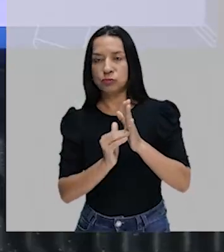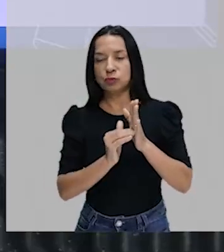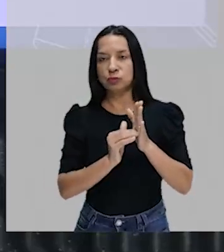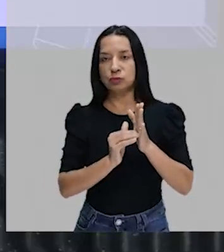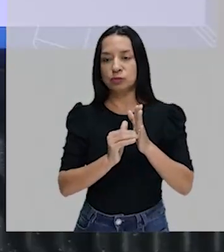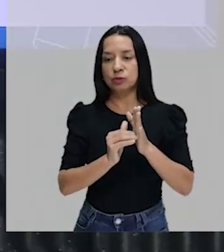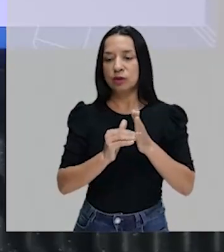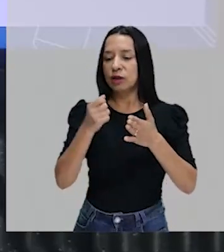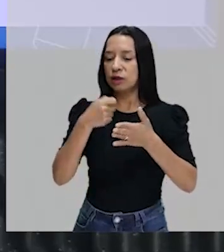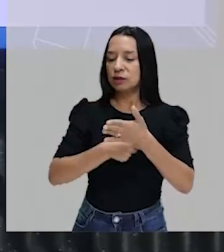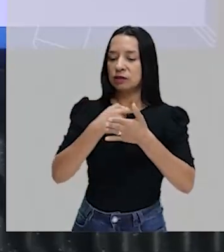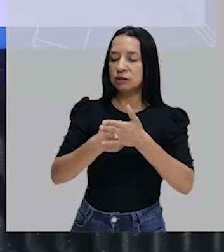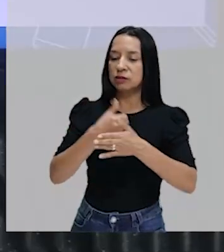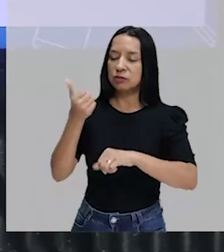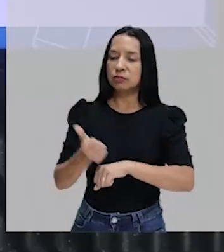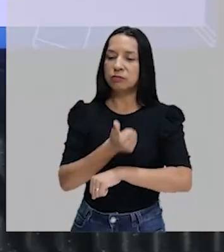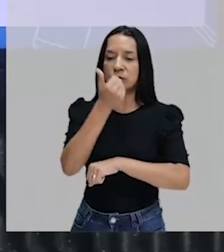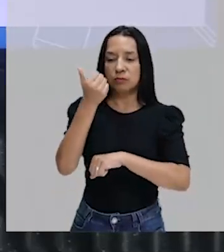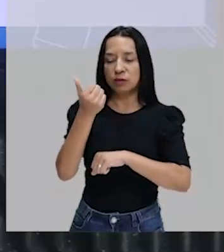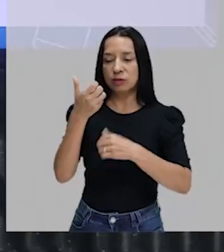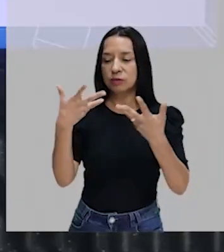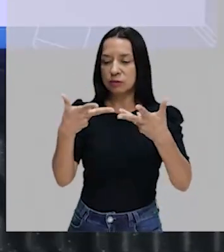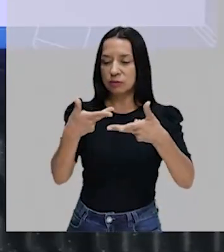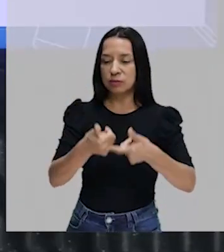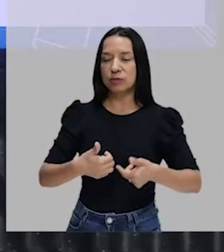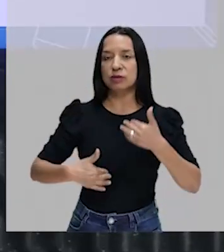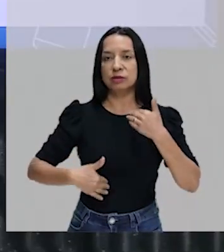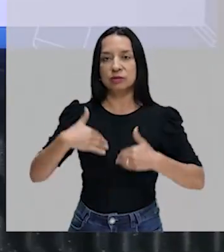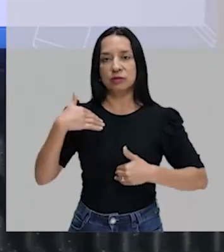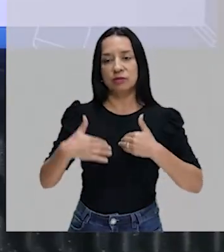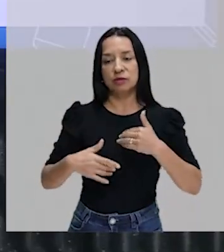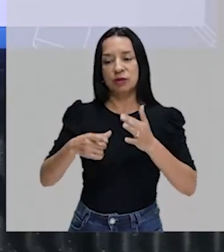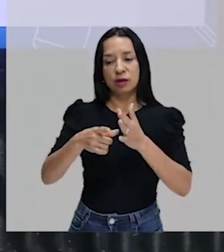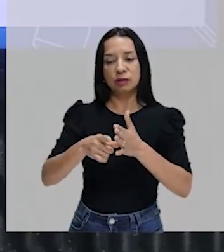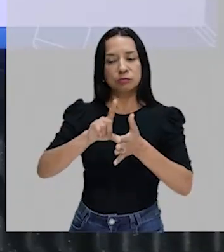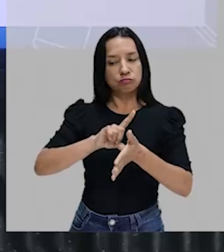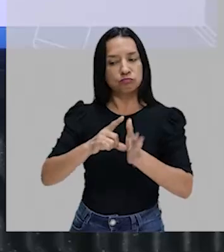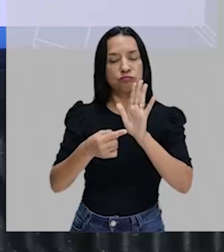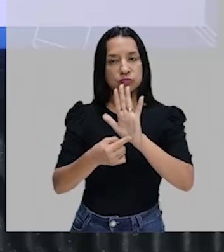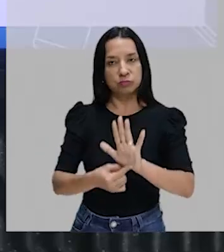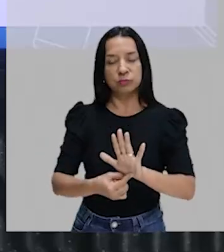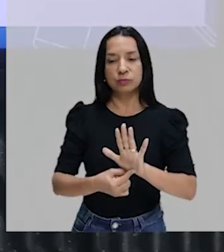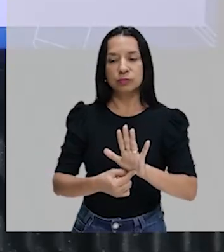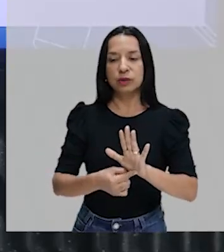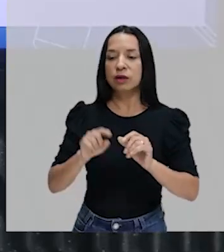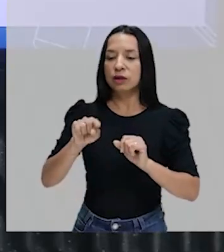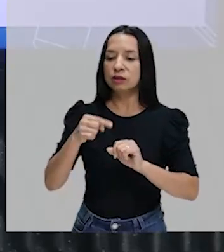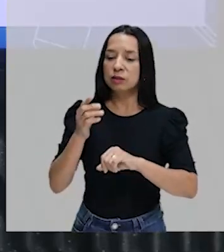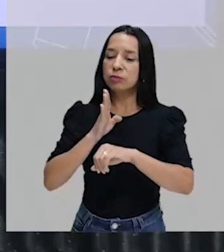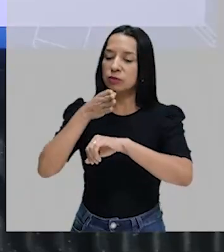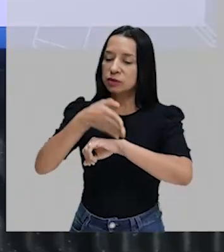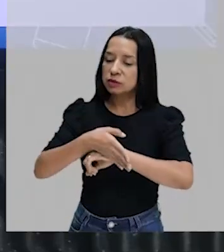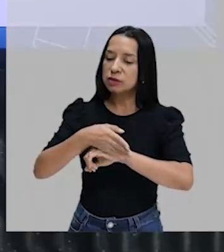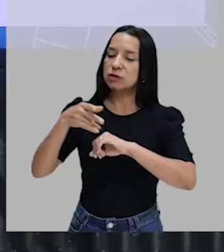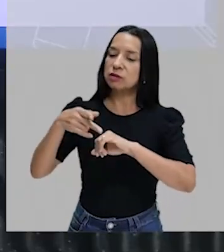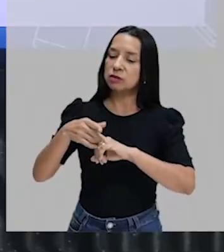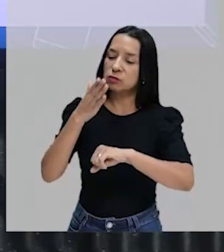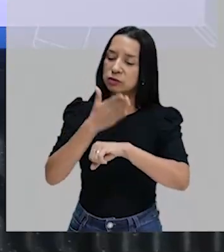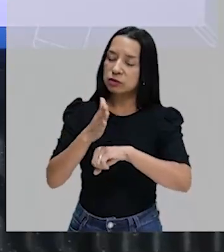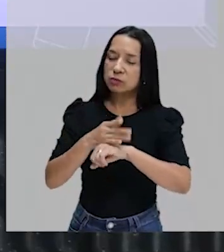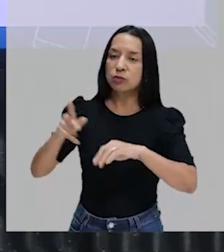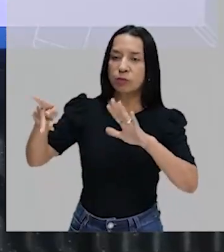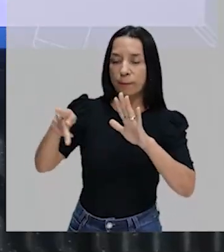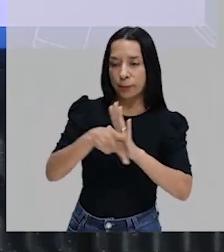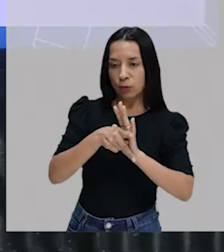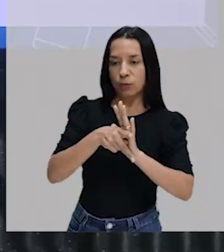tentando melhorar todas aquelas capacidades físicas que eu mostrei para vocês ainda há pouco. Depois ele entra no treinamento específico da modalidade que é